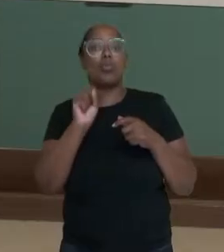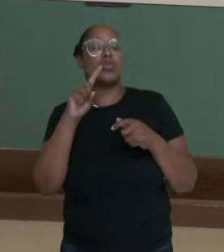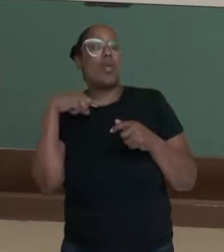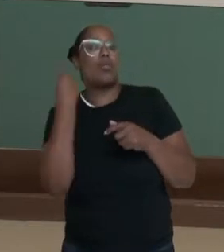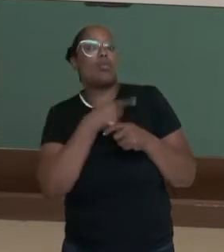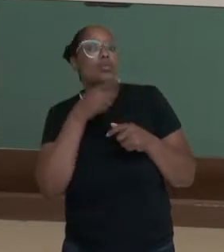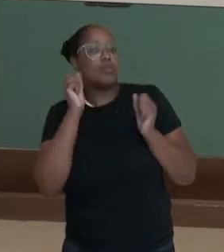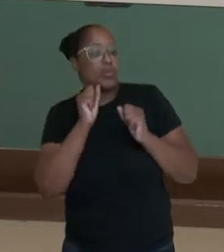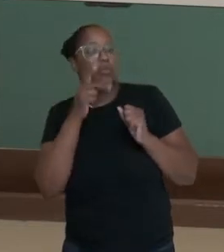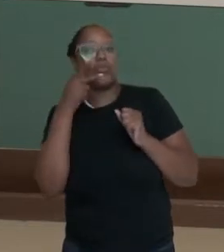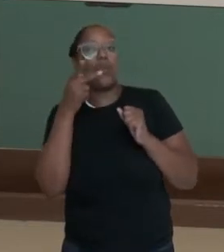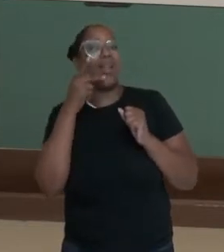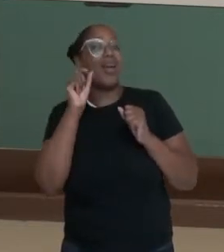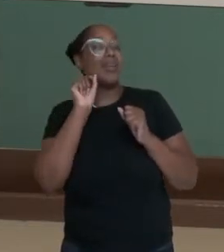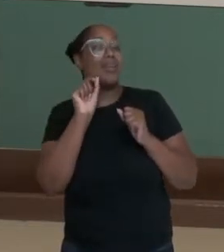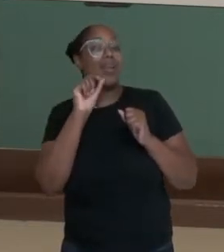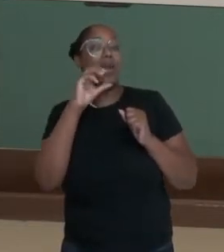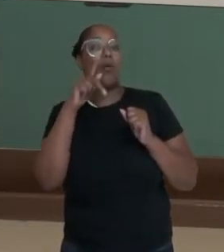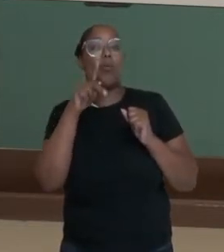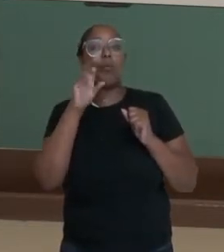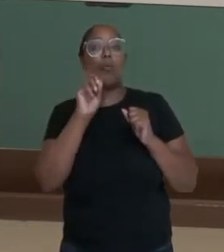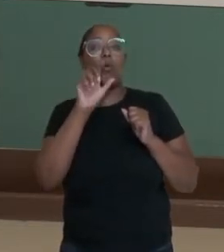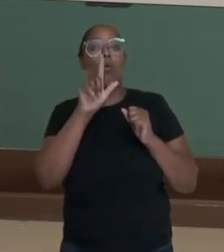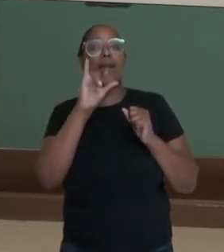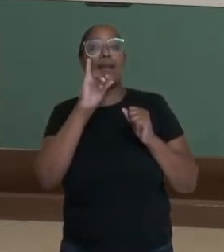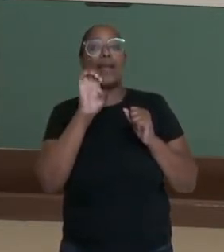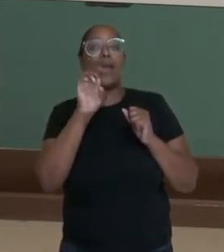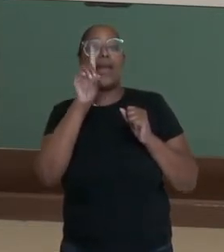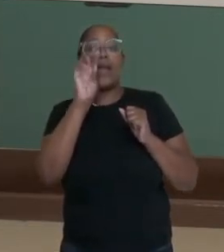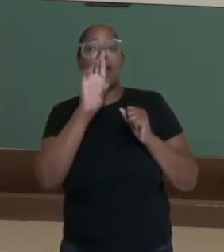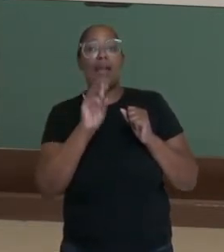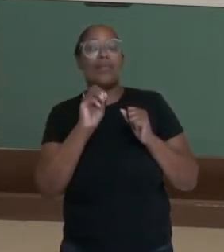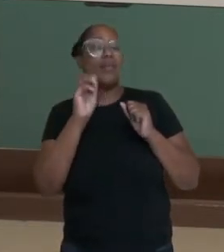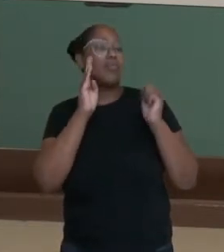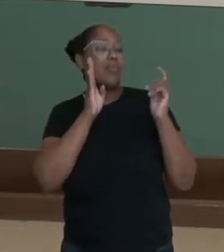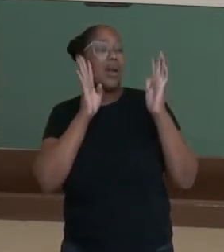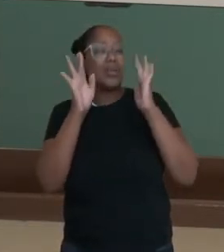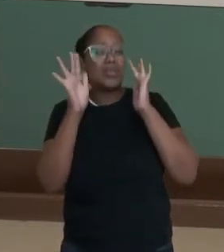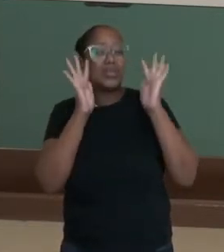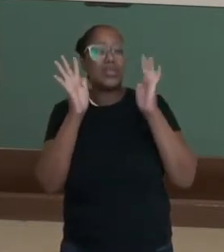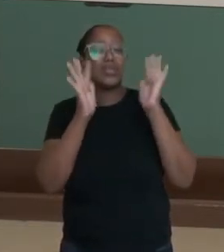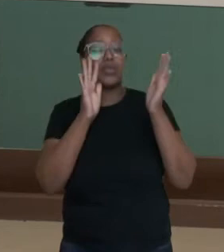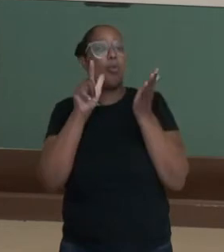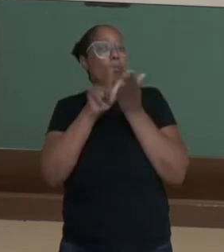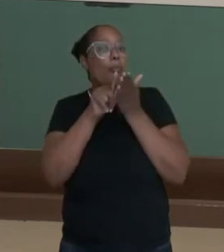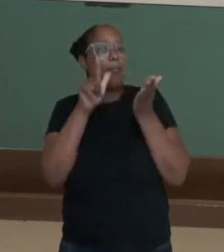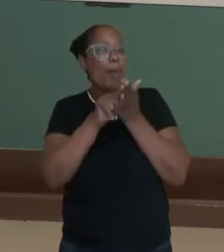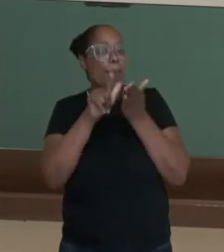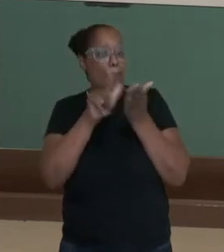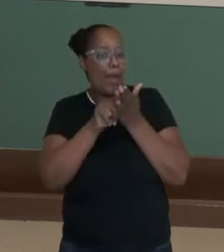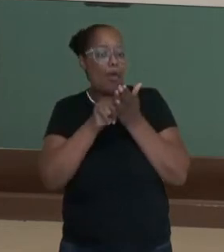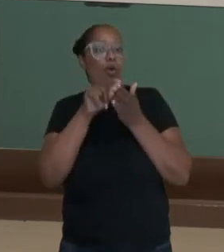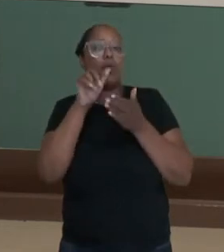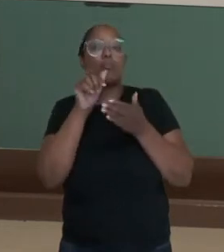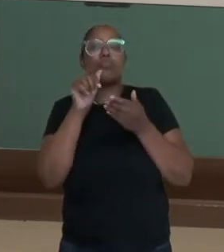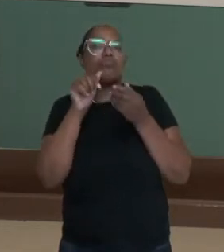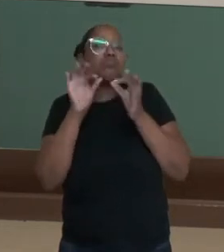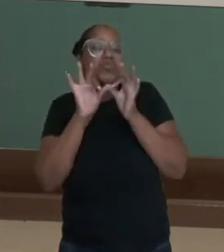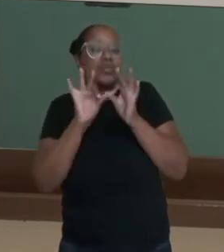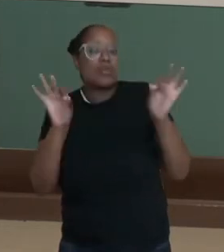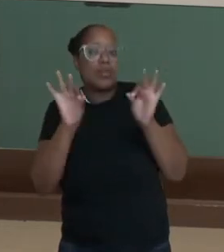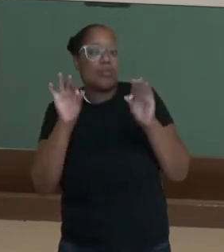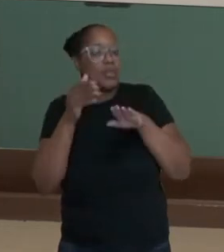um poliedro. Ou seja, eu gosto de uma definição seguinte, imagine uma folha de sulfite. Se